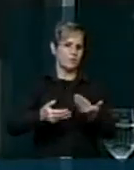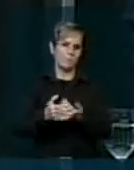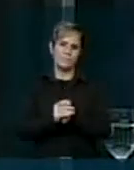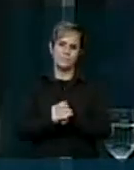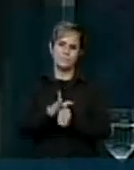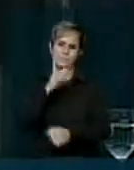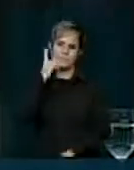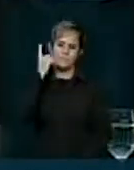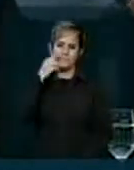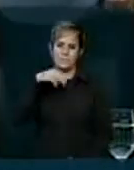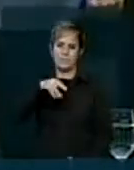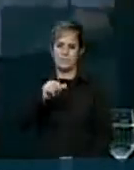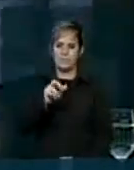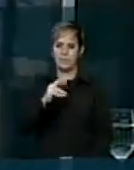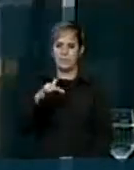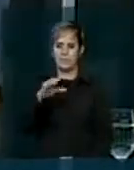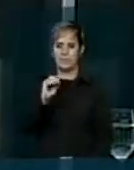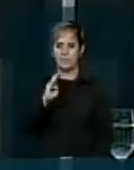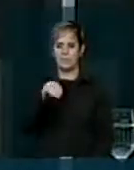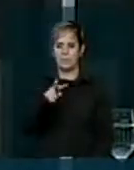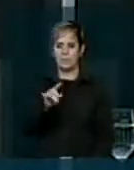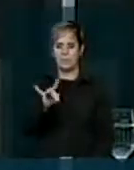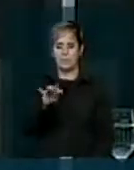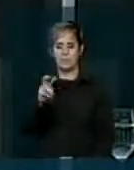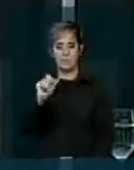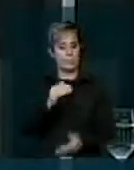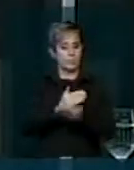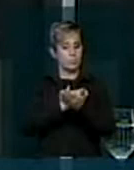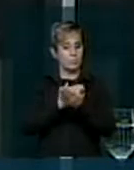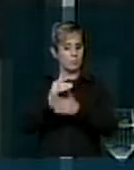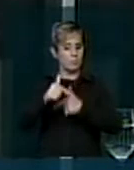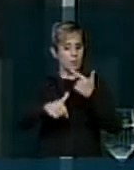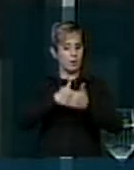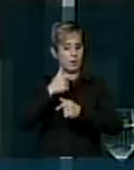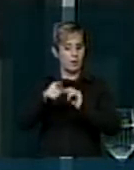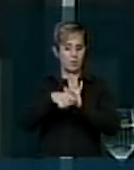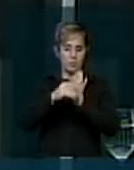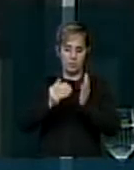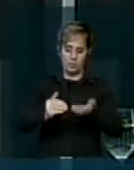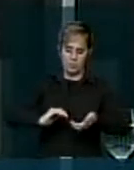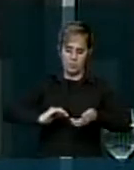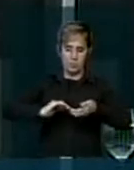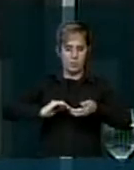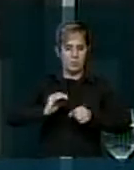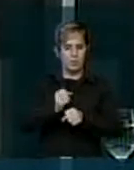Mauro Benevides inicia sua carreira no Congresso Nacional no ano de